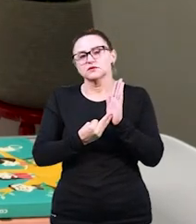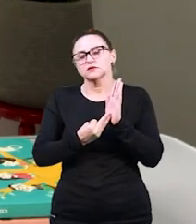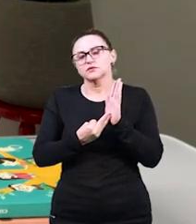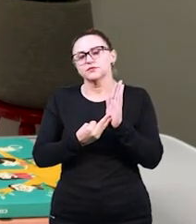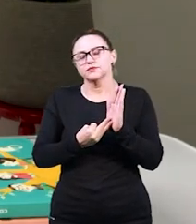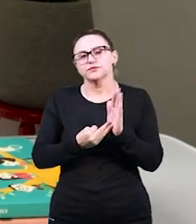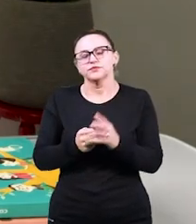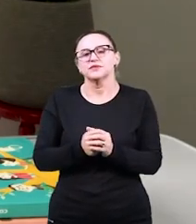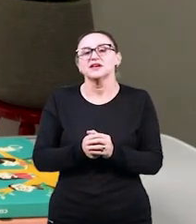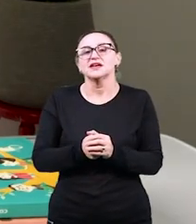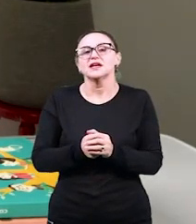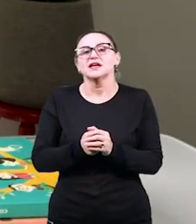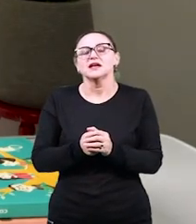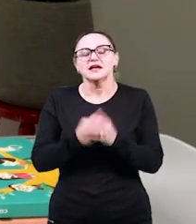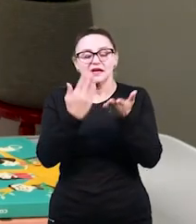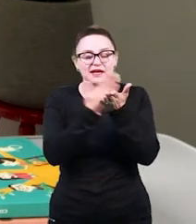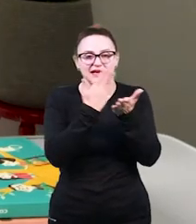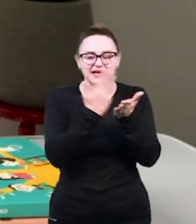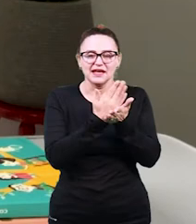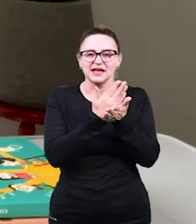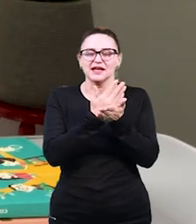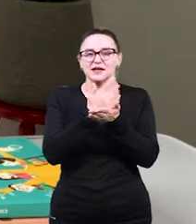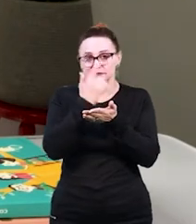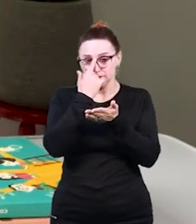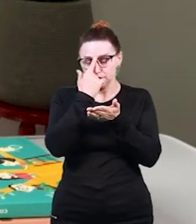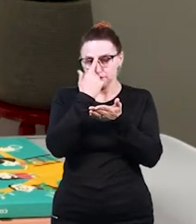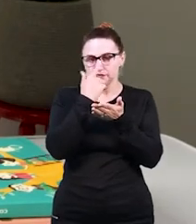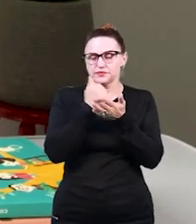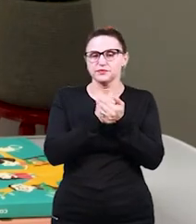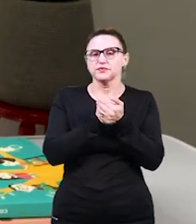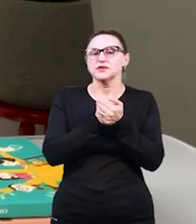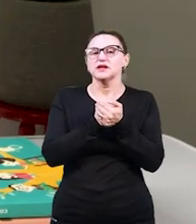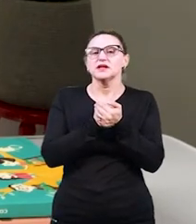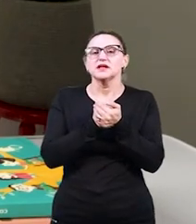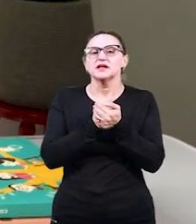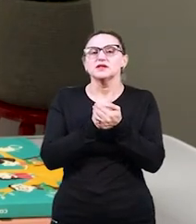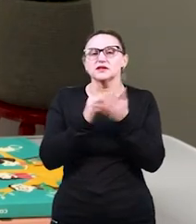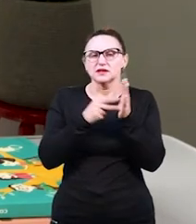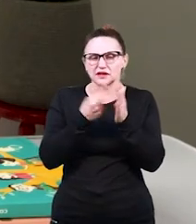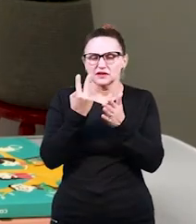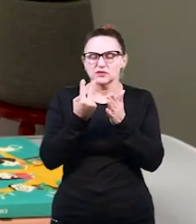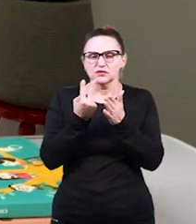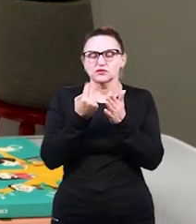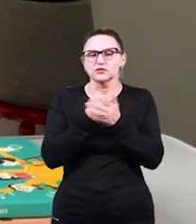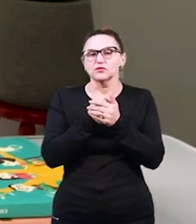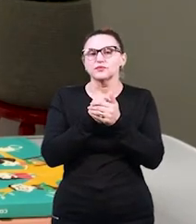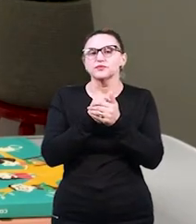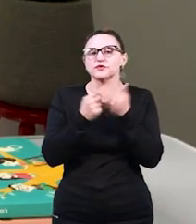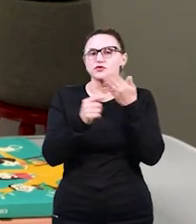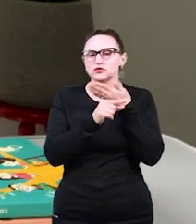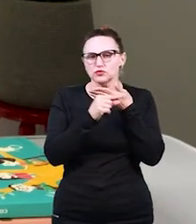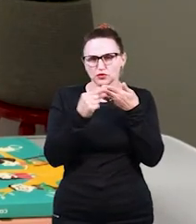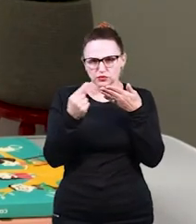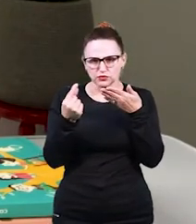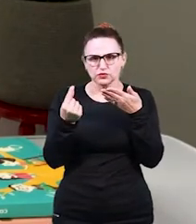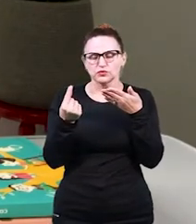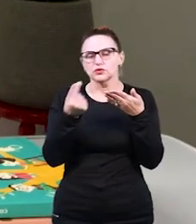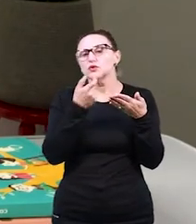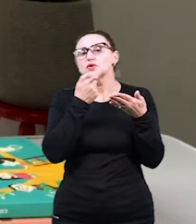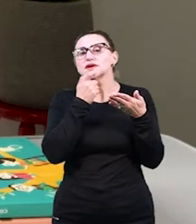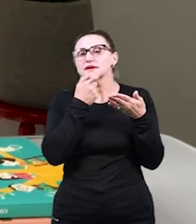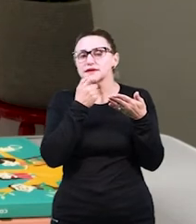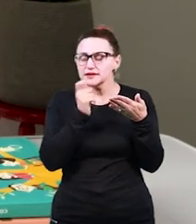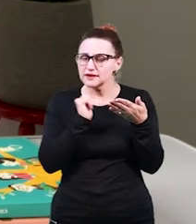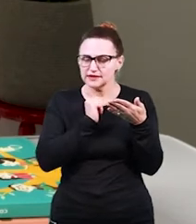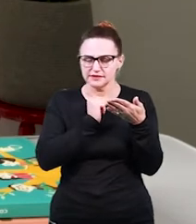o livro que se chama As Aventuras de Tom Sawyer, do Mark Twain. Nesse texto a gente vai ter uma inversão